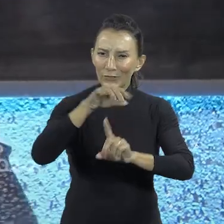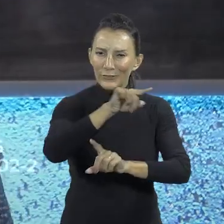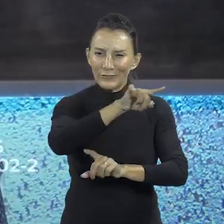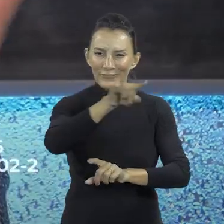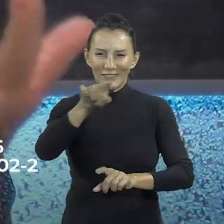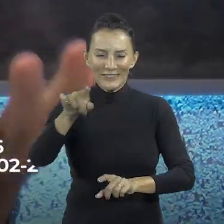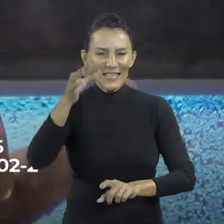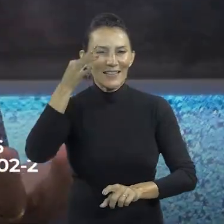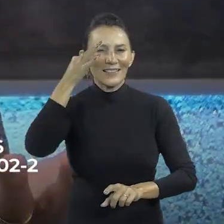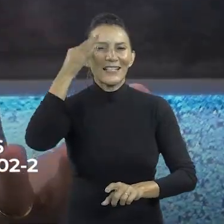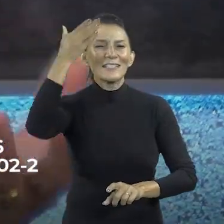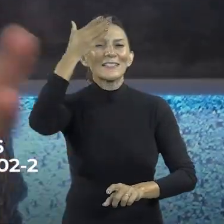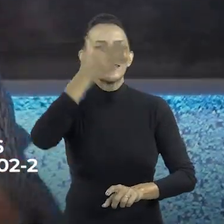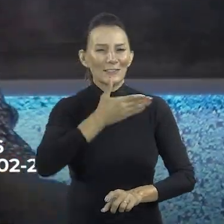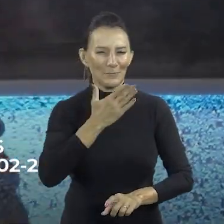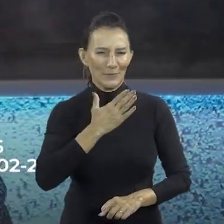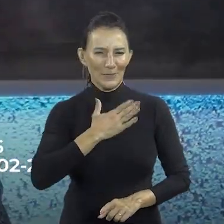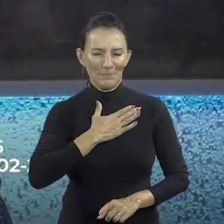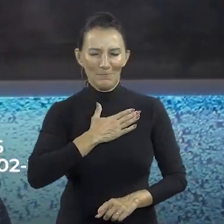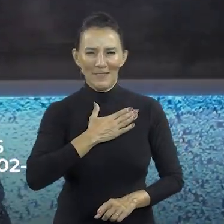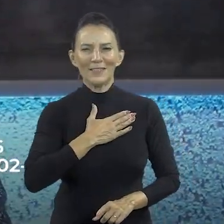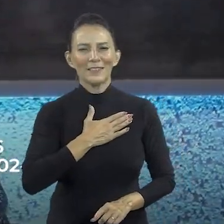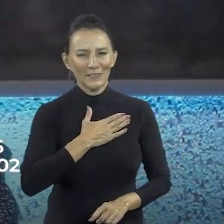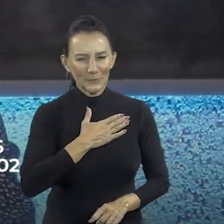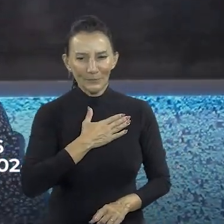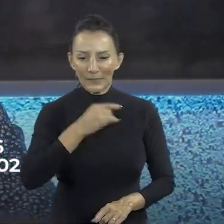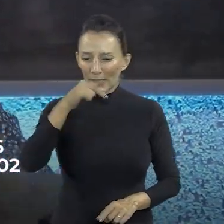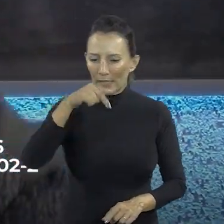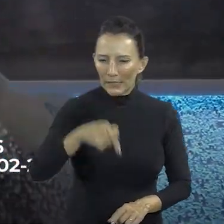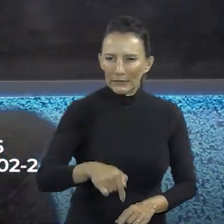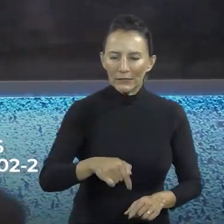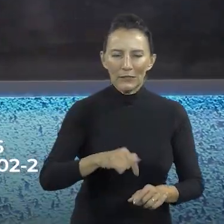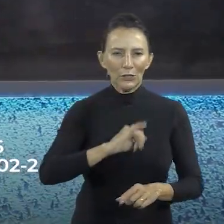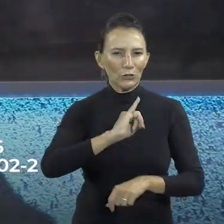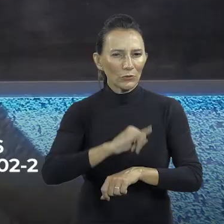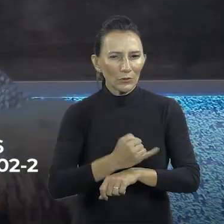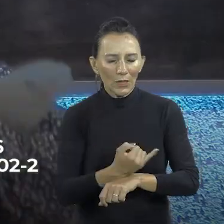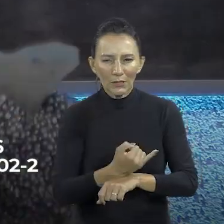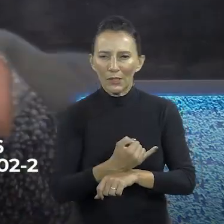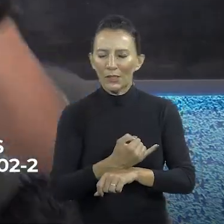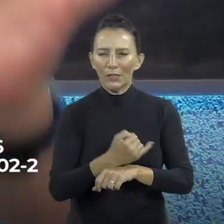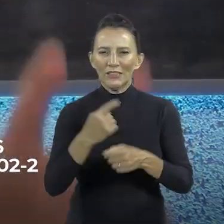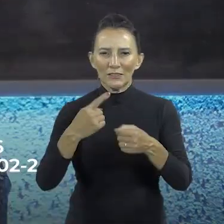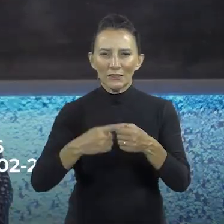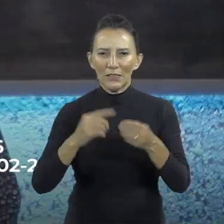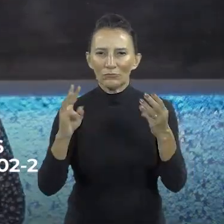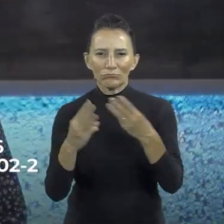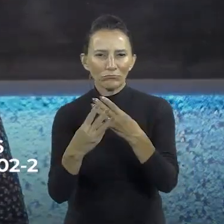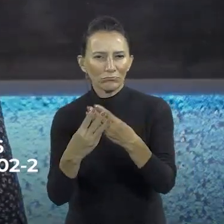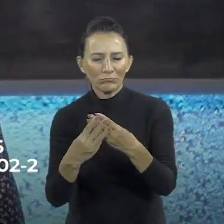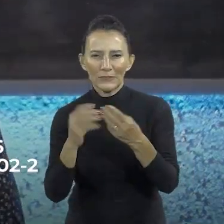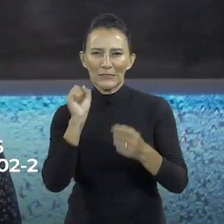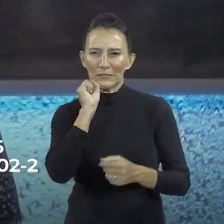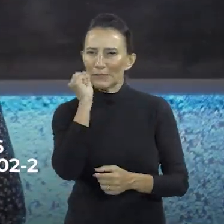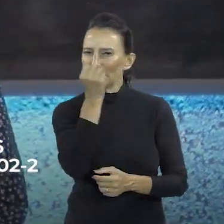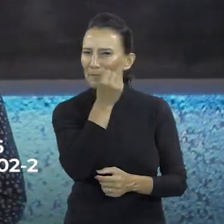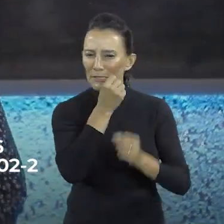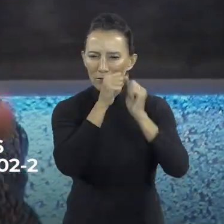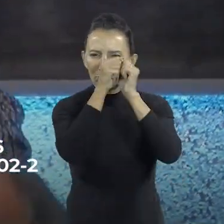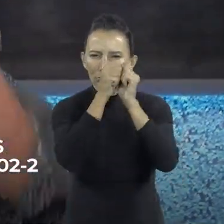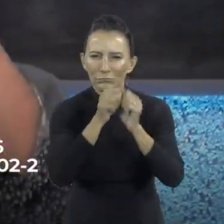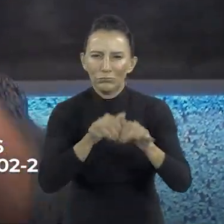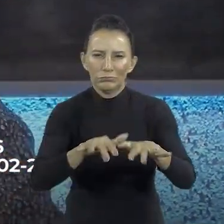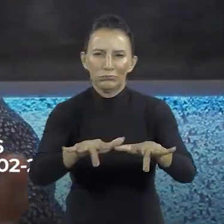minhas testemunhas aqui em Jerusalém, Samaria, Judéia e até os confins da terra. Você está vendo?